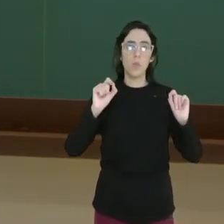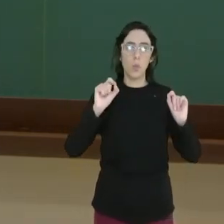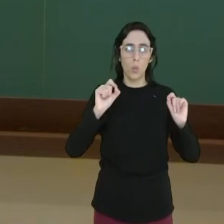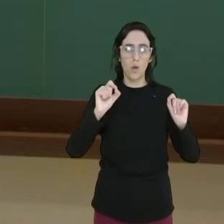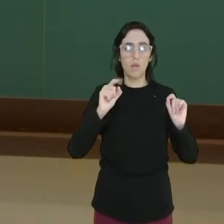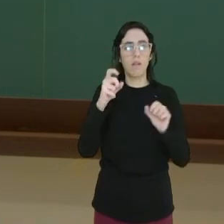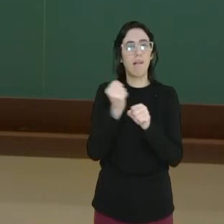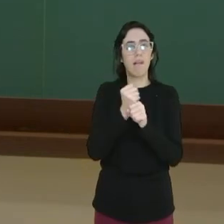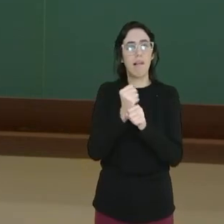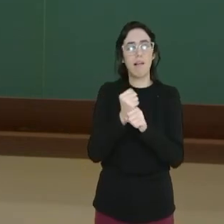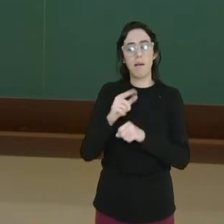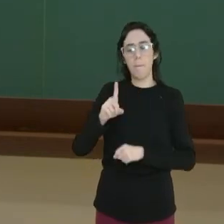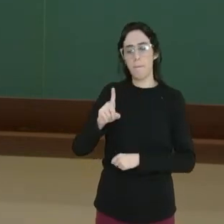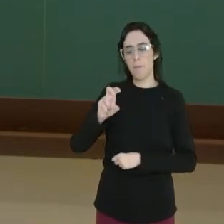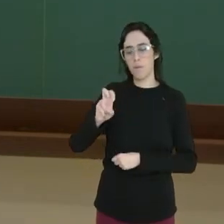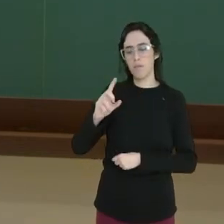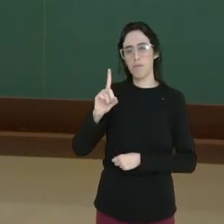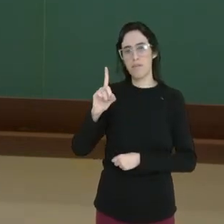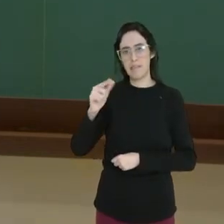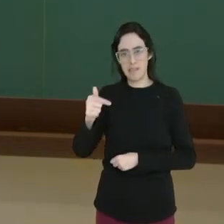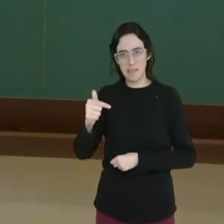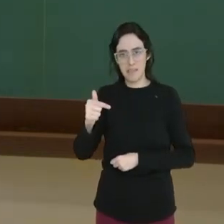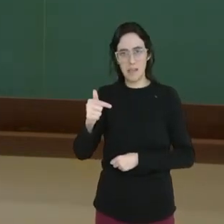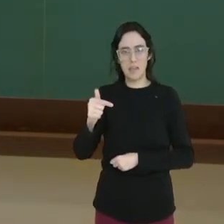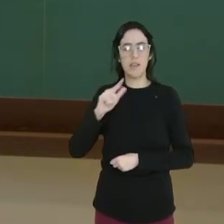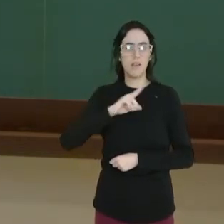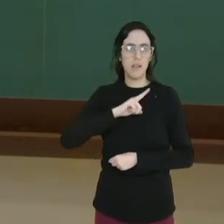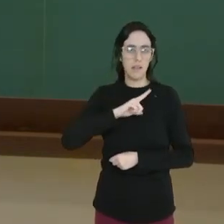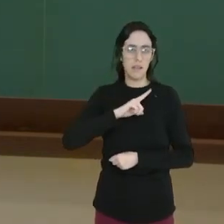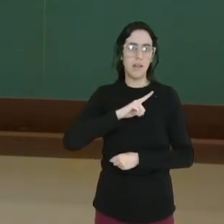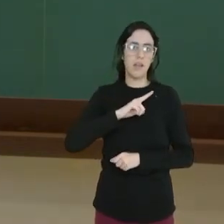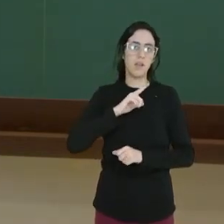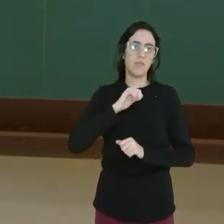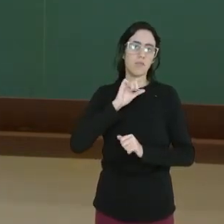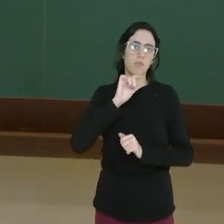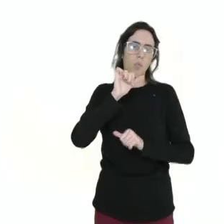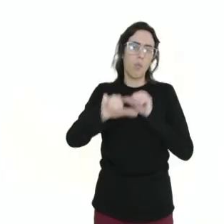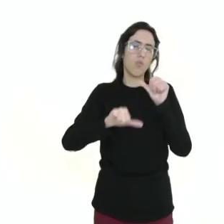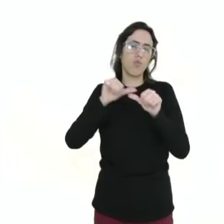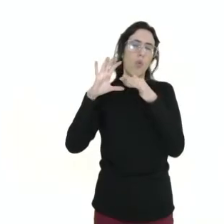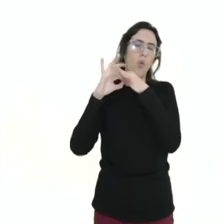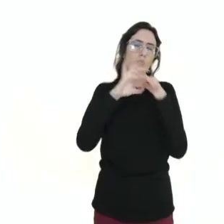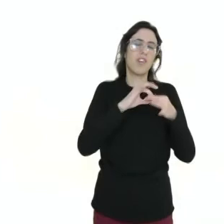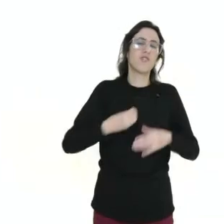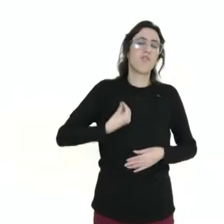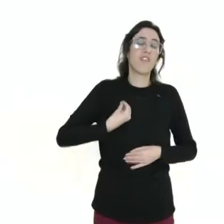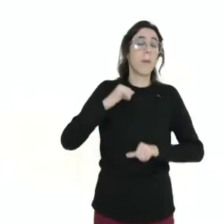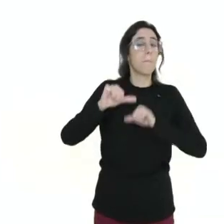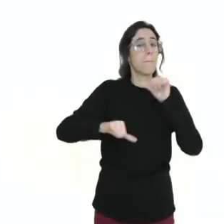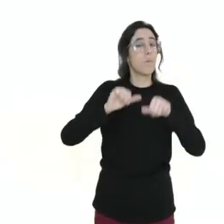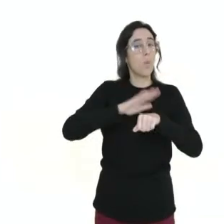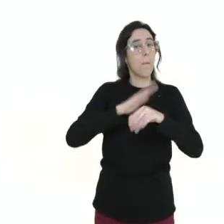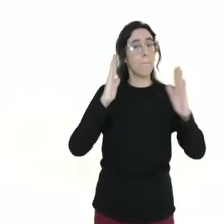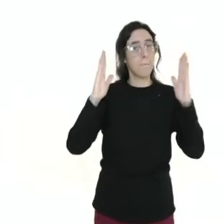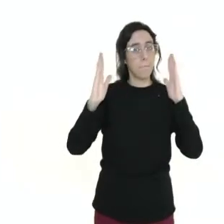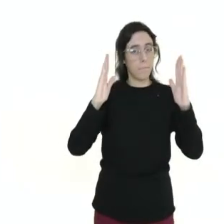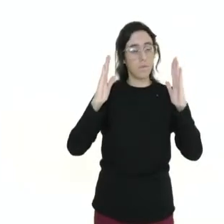de 1517, o contexto já tinha mudado um pouquinho, publicado póstumamente